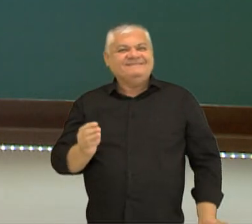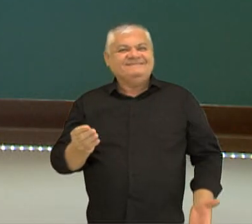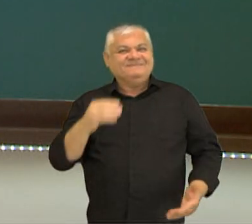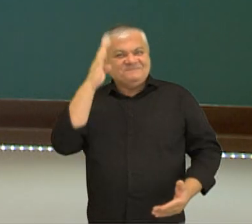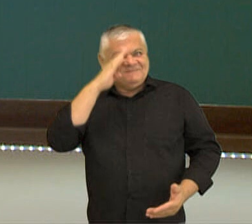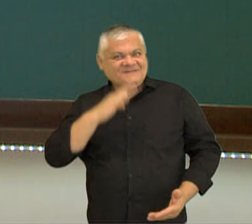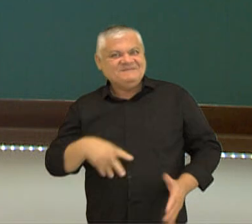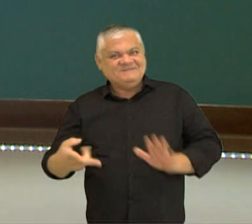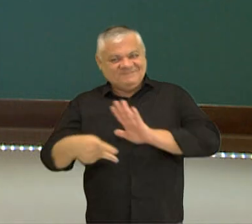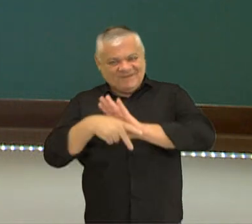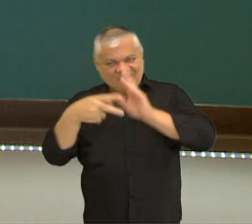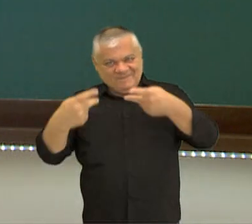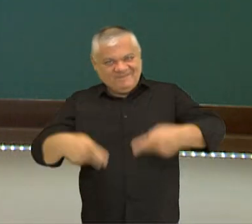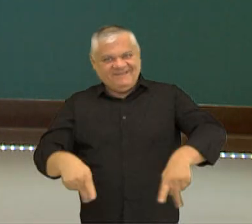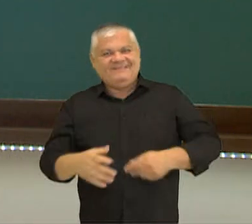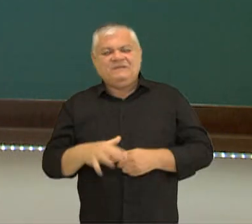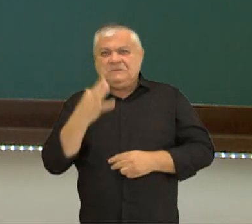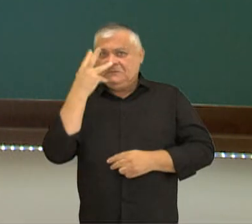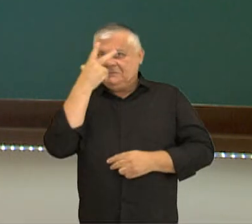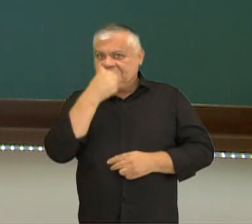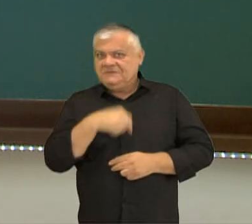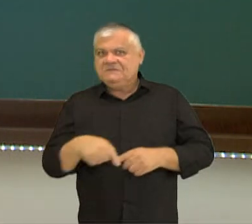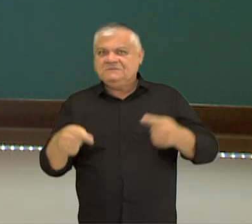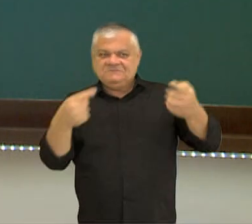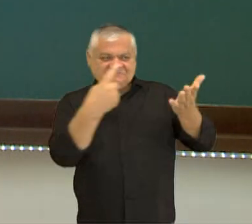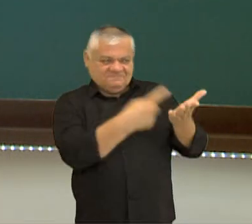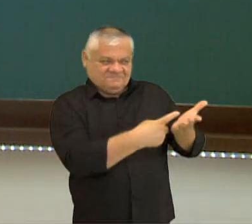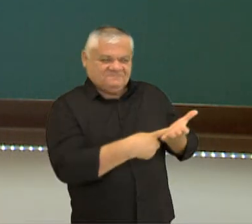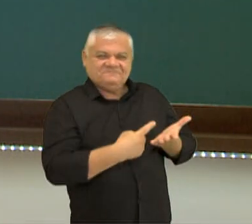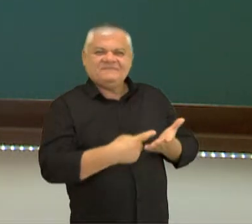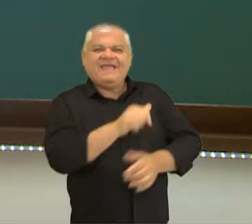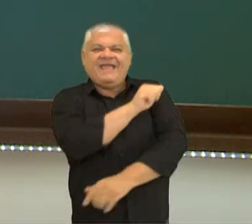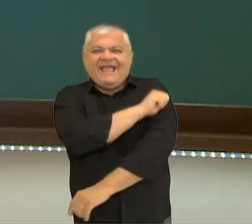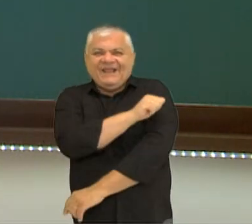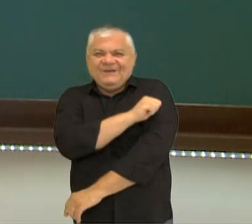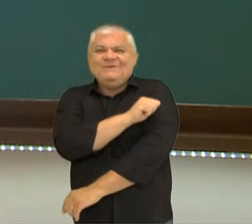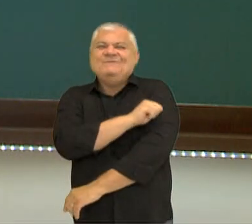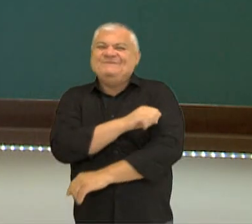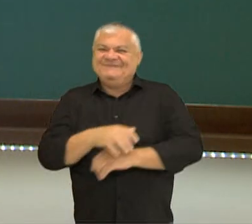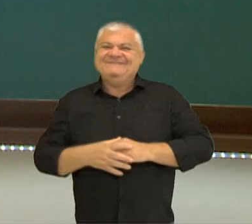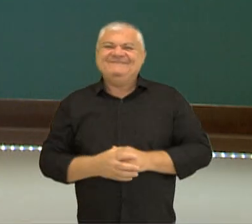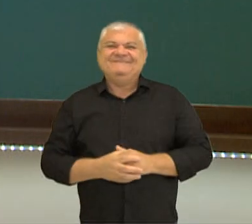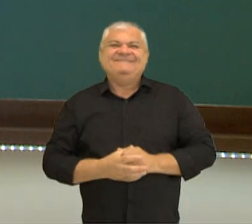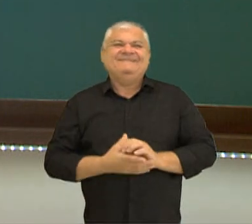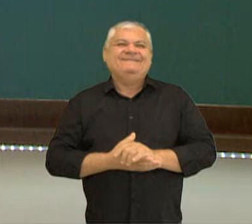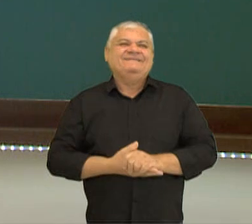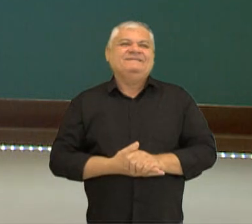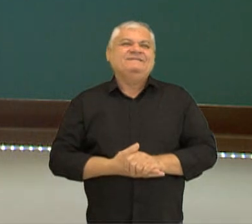belíssima obra que ele fez em parceria com os alunos do colégio Luiza Ross.